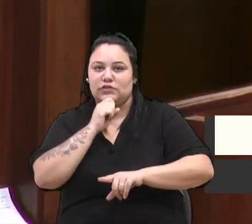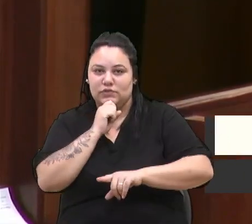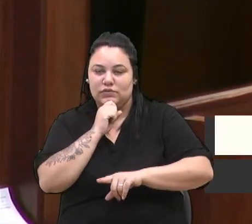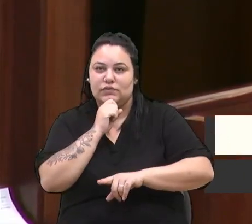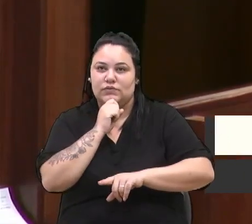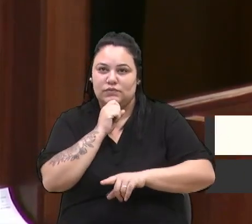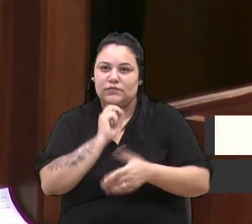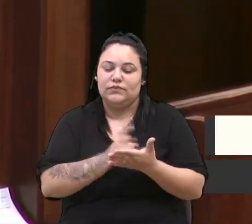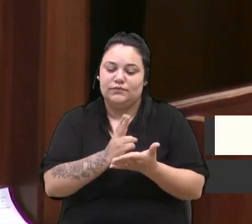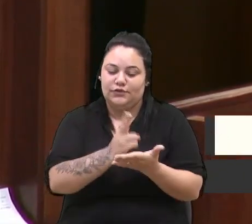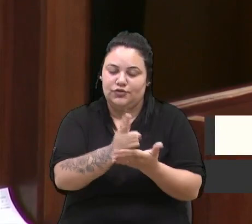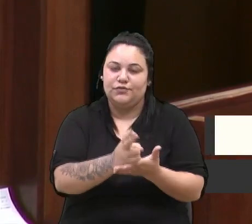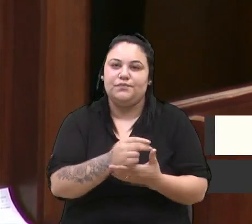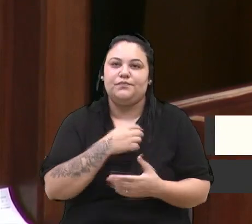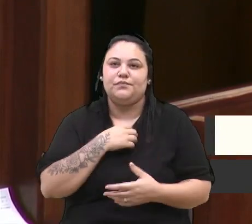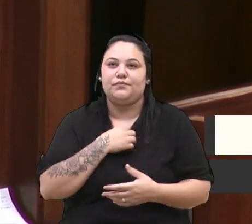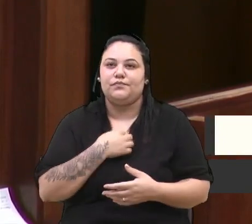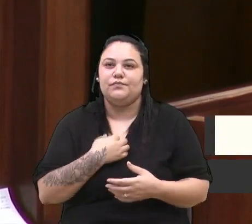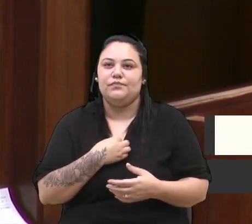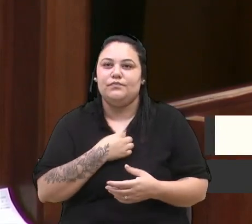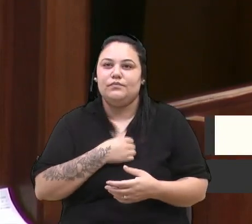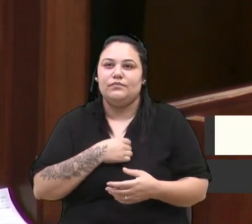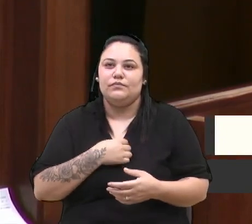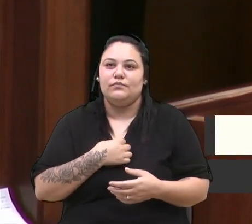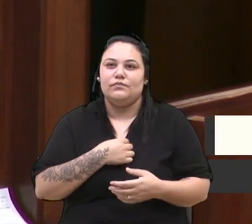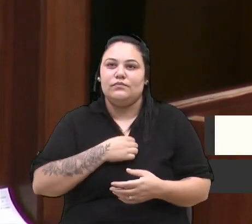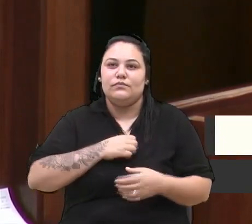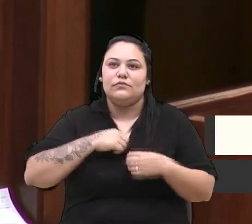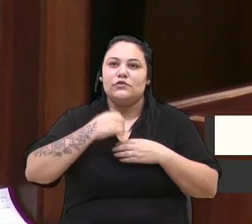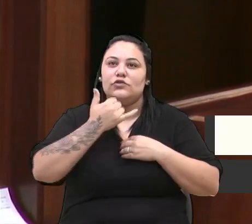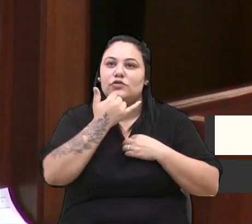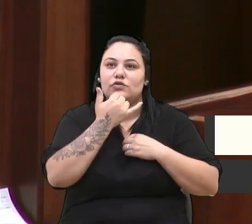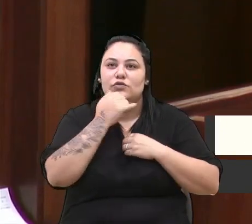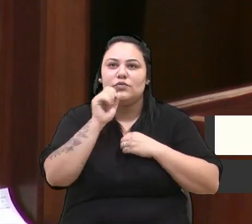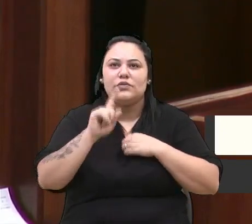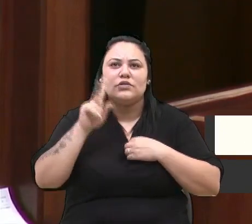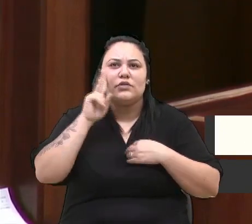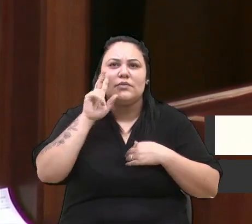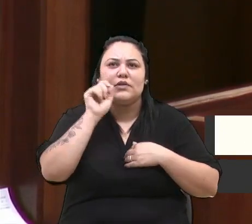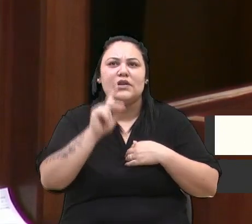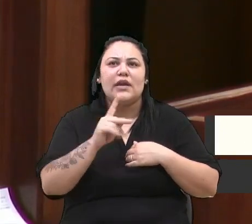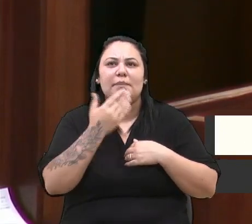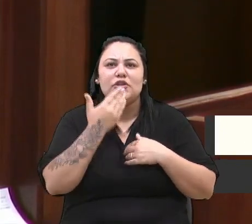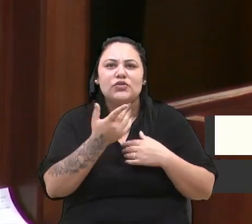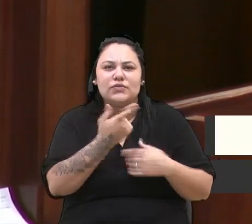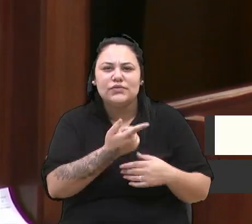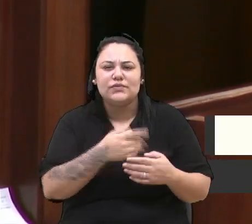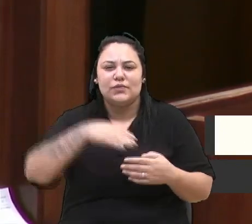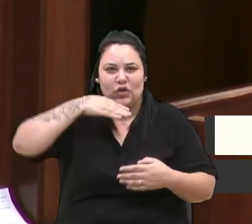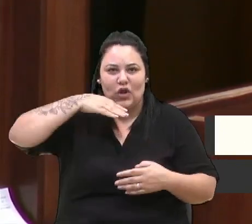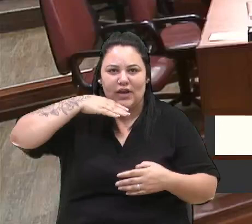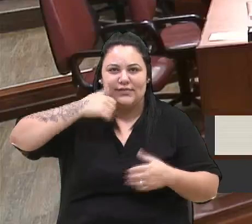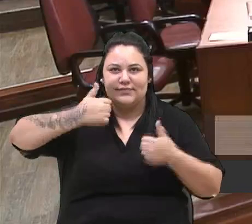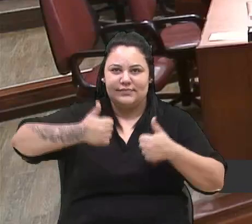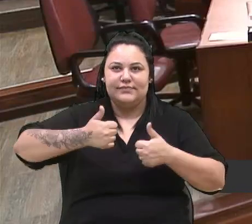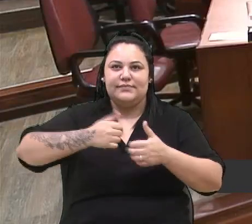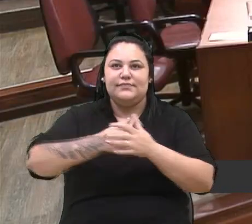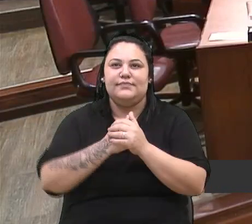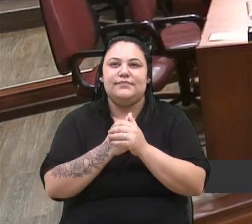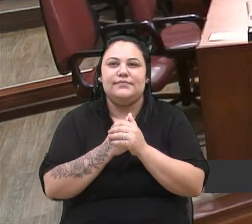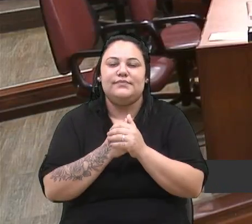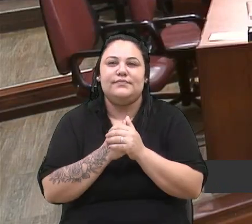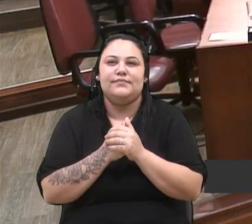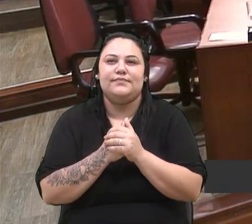mais necessário. Desculpa que eu não sei quem pediu a palavra. Bortola, vereador Bortola. Vereadora